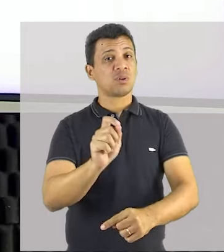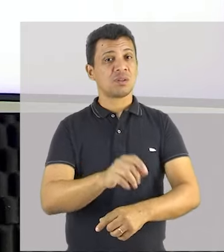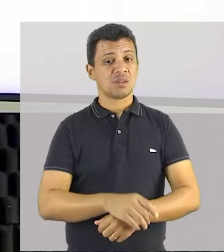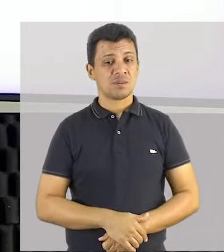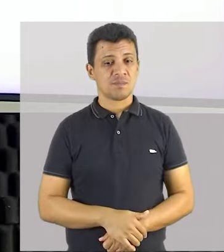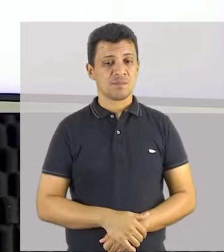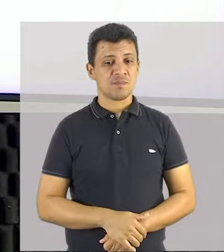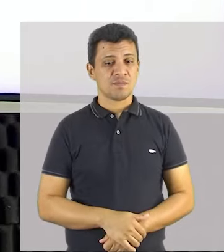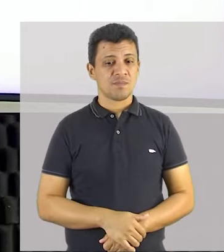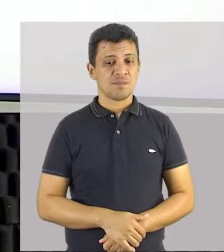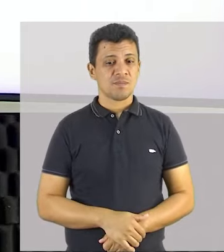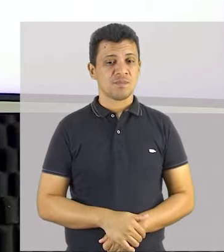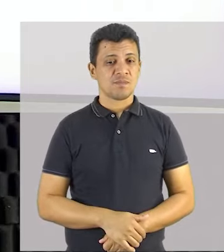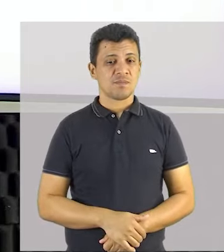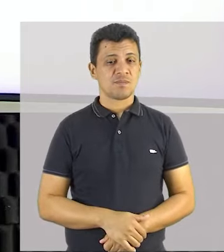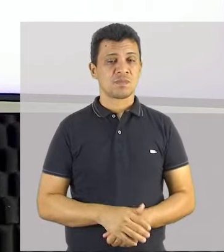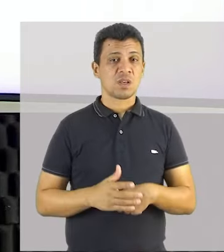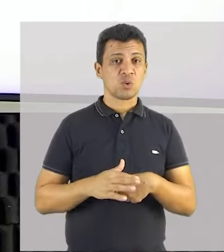doença e